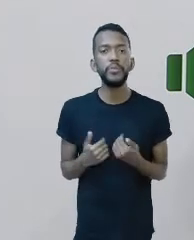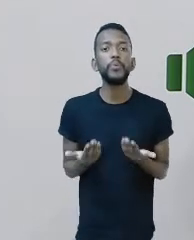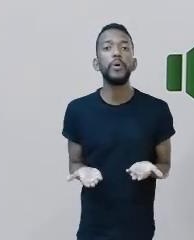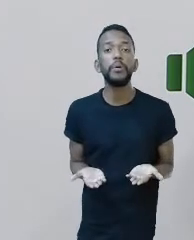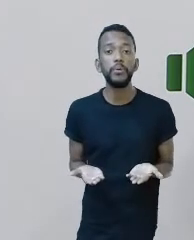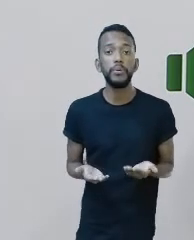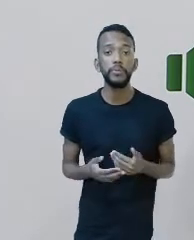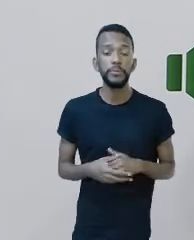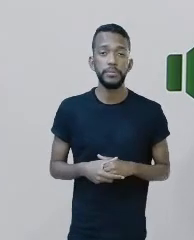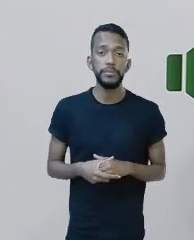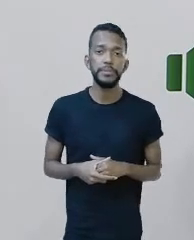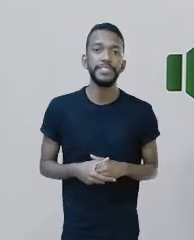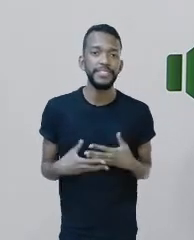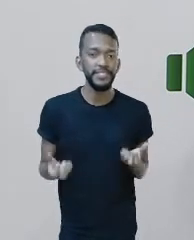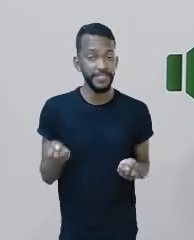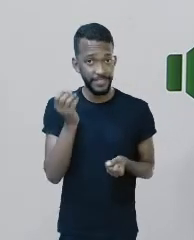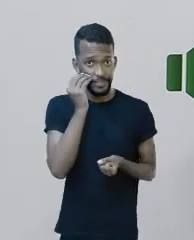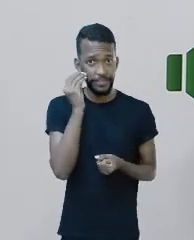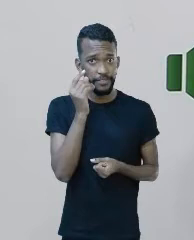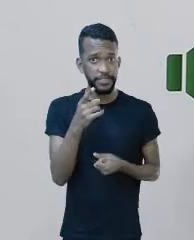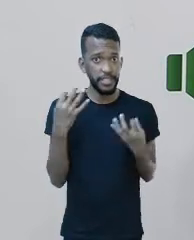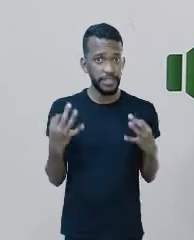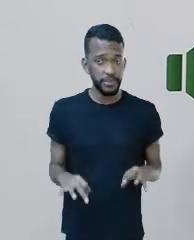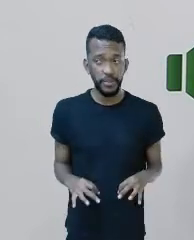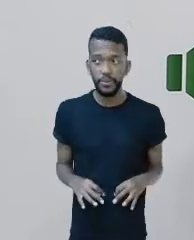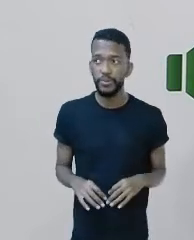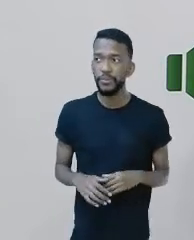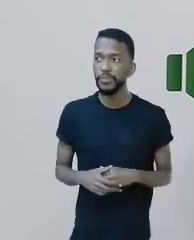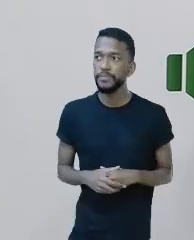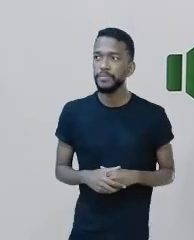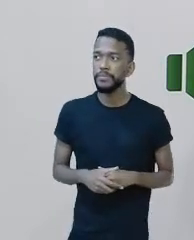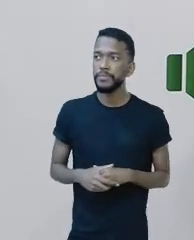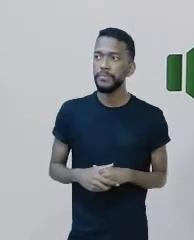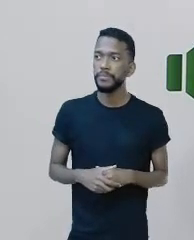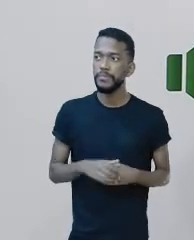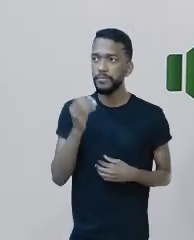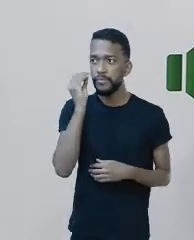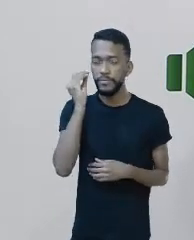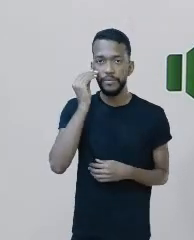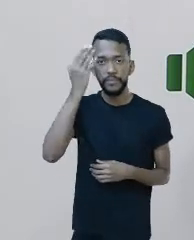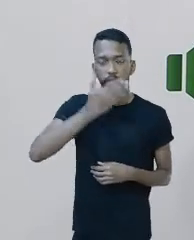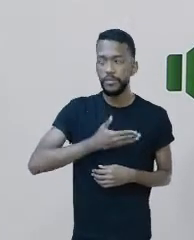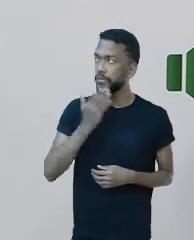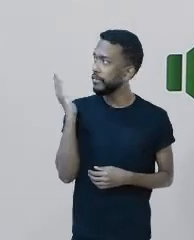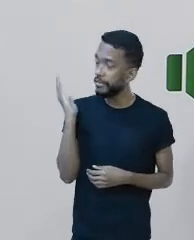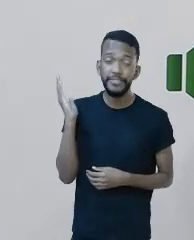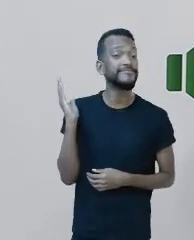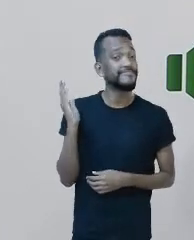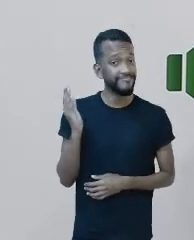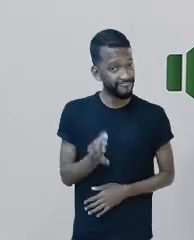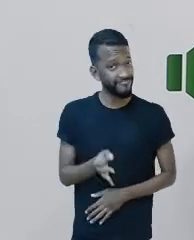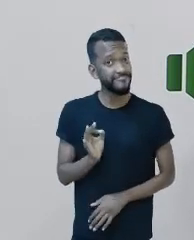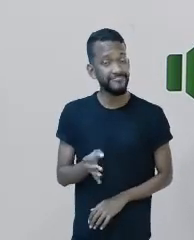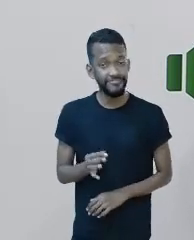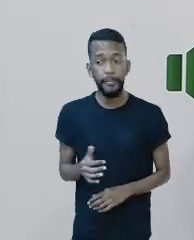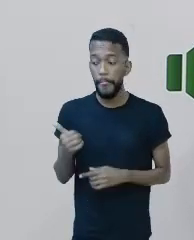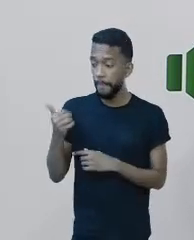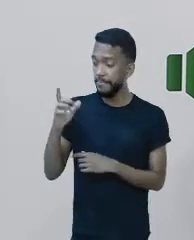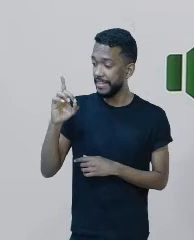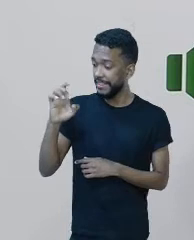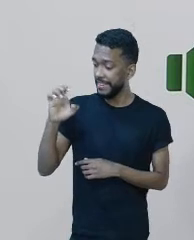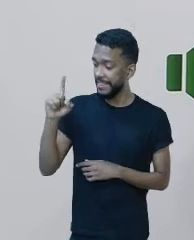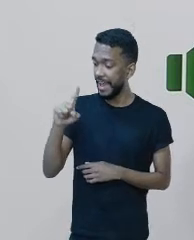foi? Vamos ver se você acertou? Olha só, confere aí. Isso mesmo, gente.